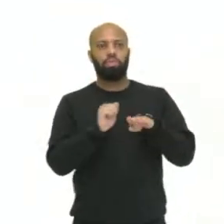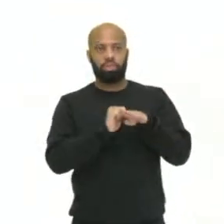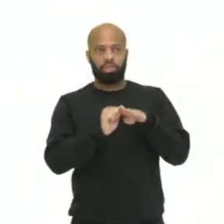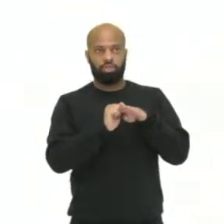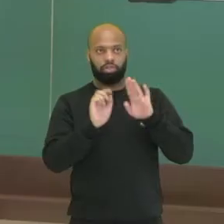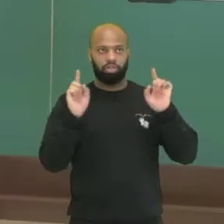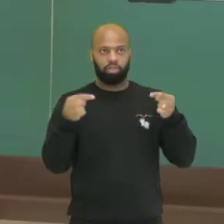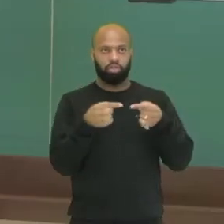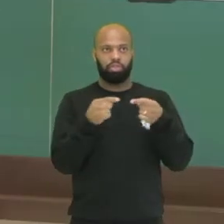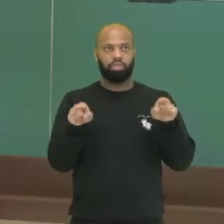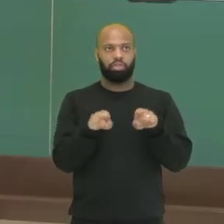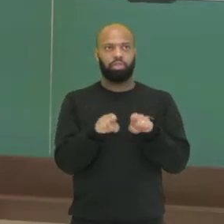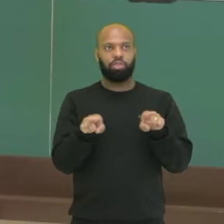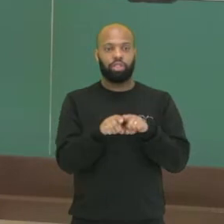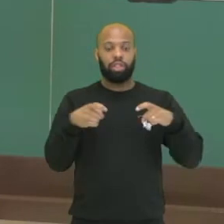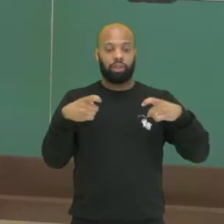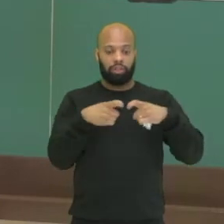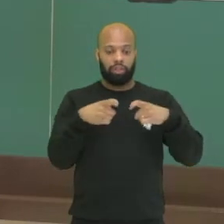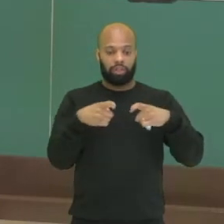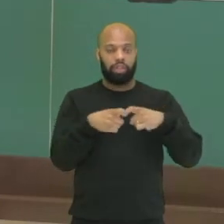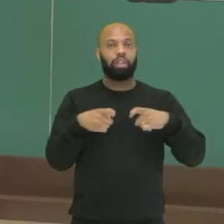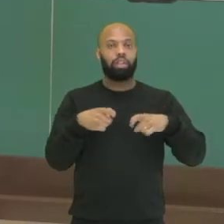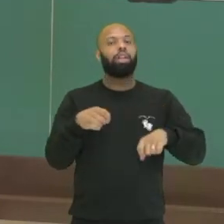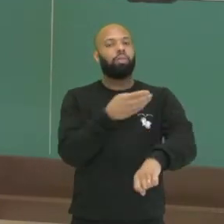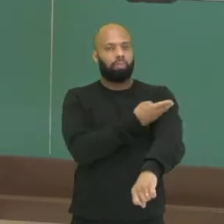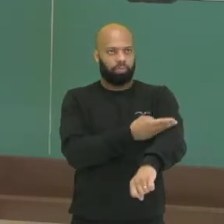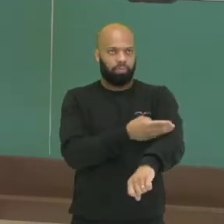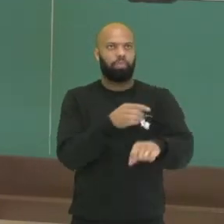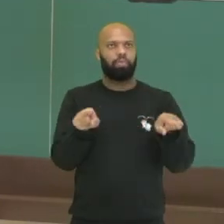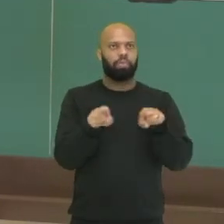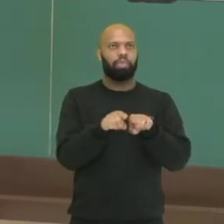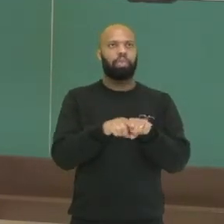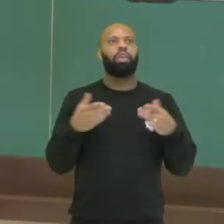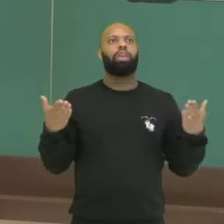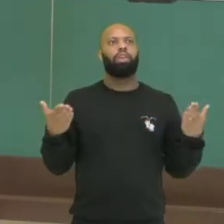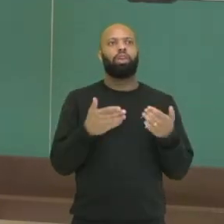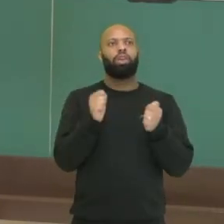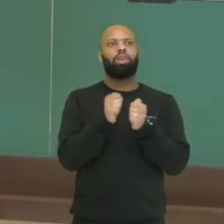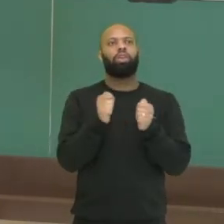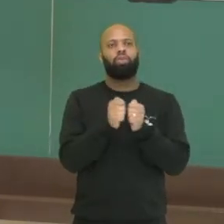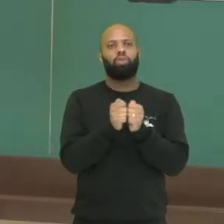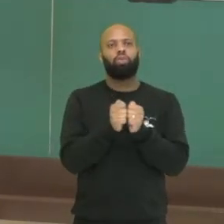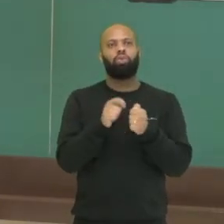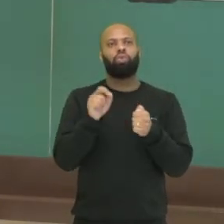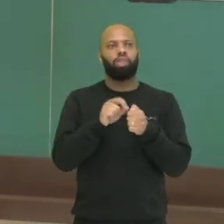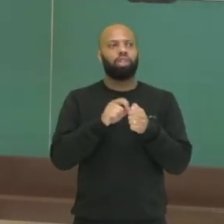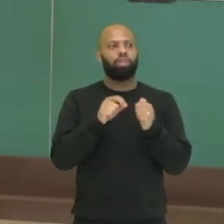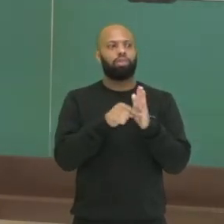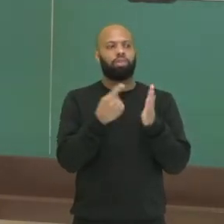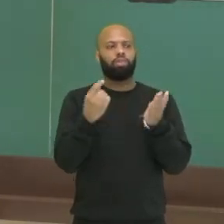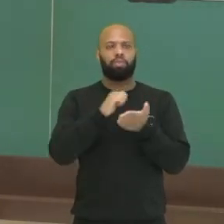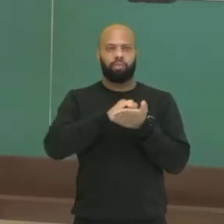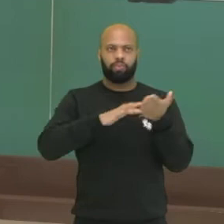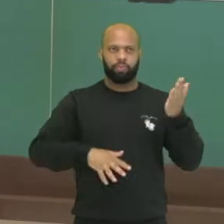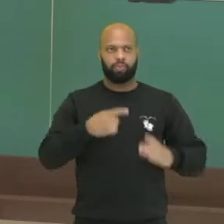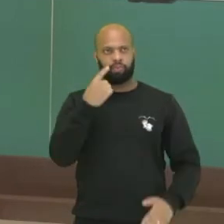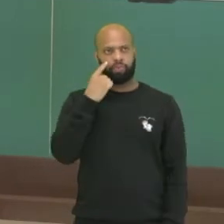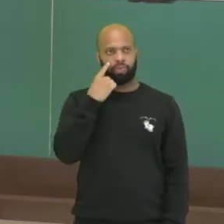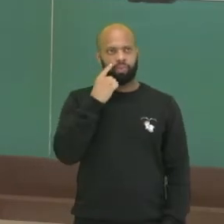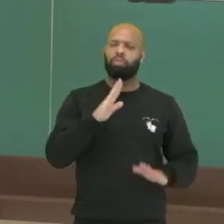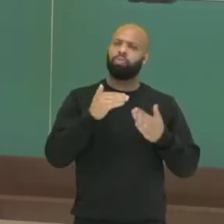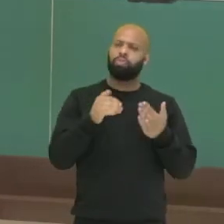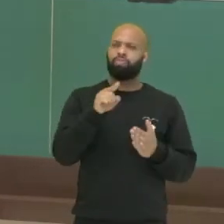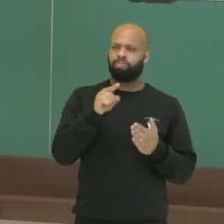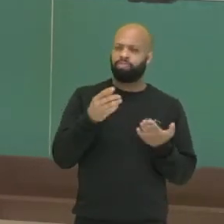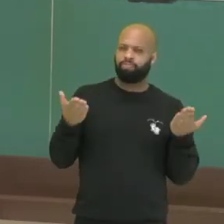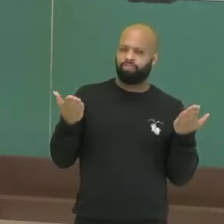tênis e meia branca. Vamos realizar juntos o primeiro exercício? Que tal agora